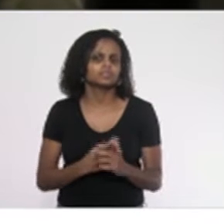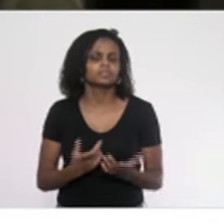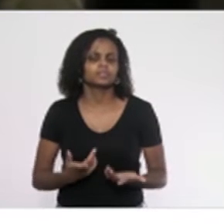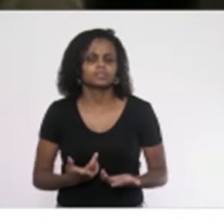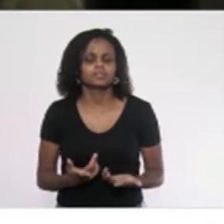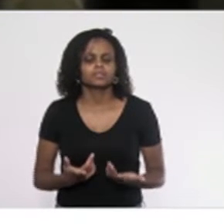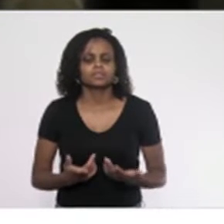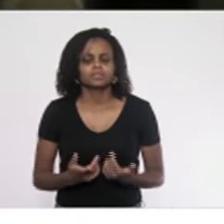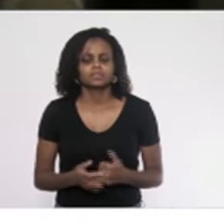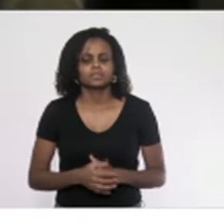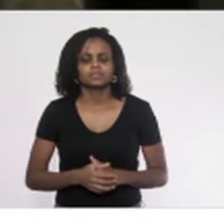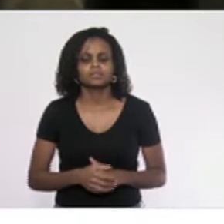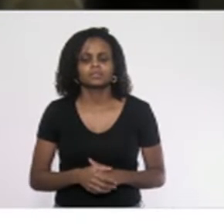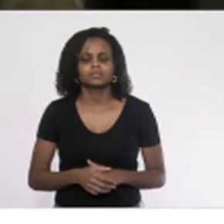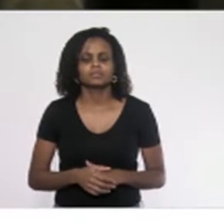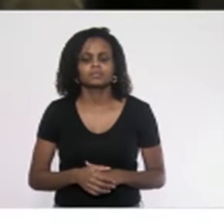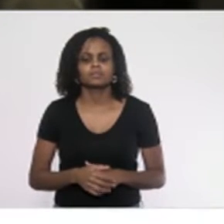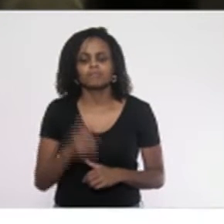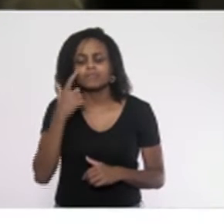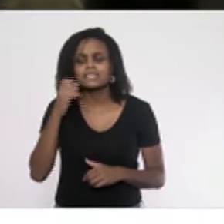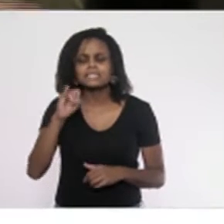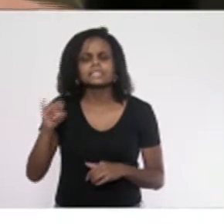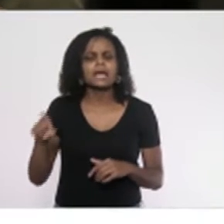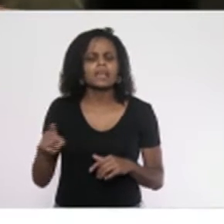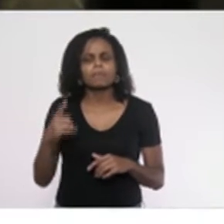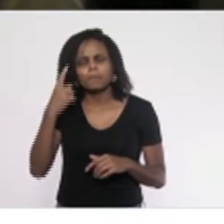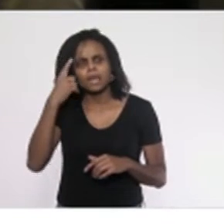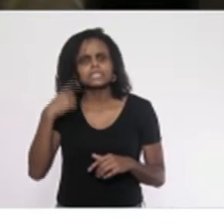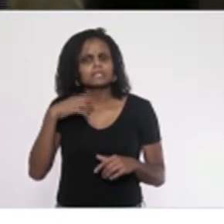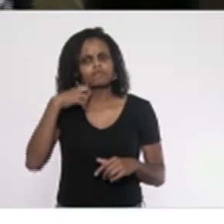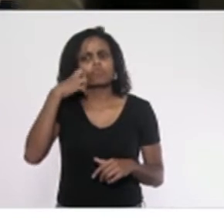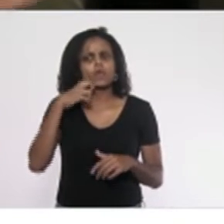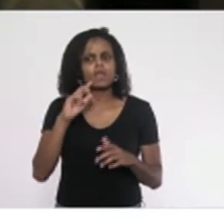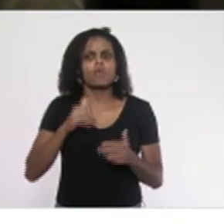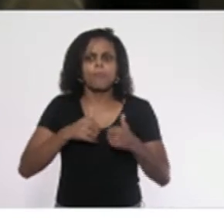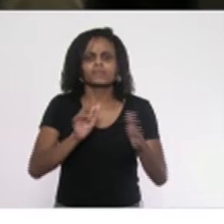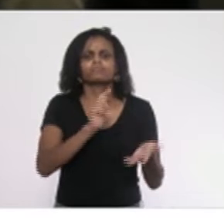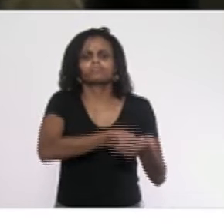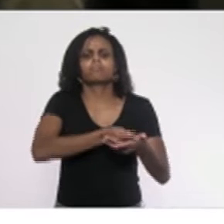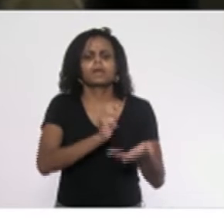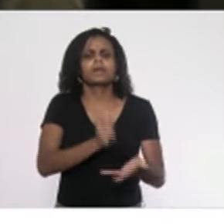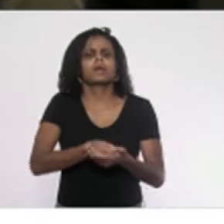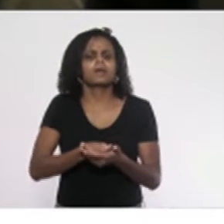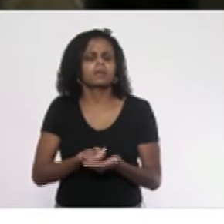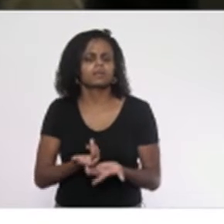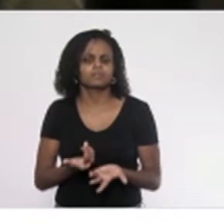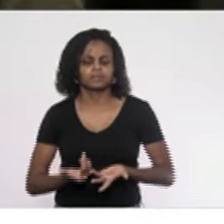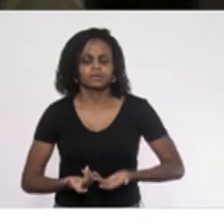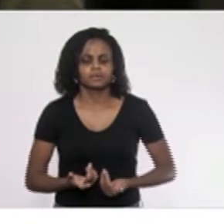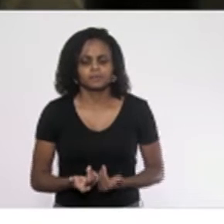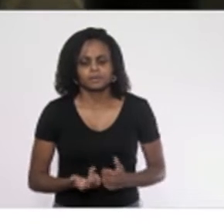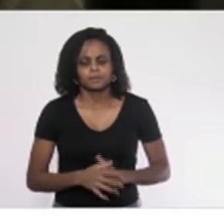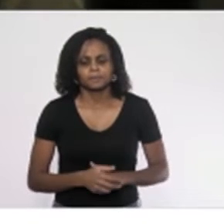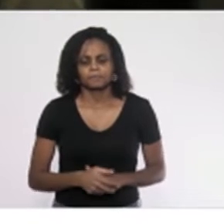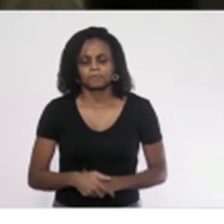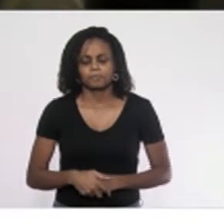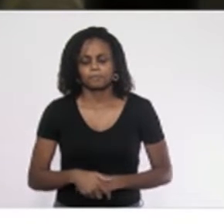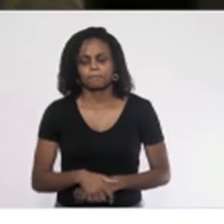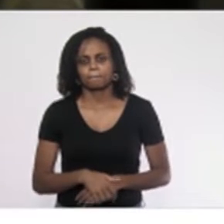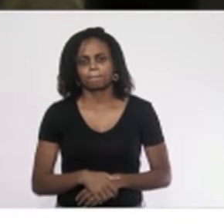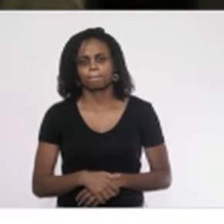devedoras, ficam um pouco inibidas e começam a pagar a parte disso, não empurrando com a barriga. Eu